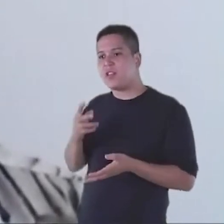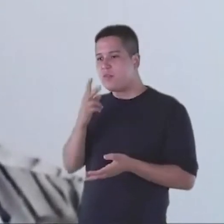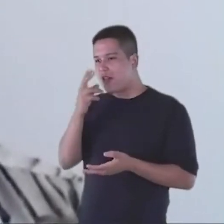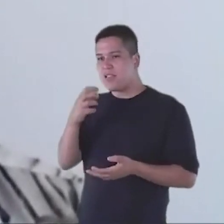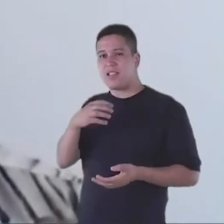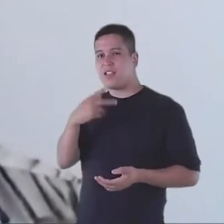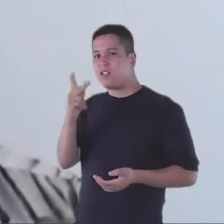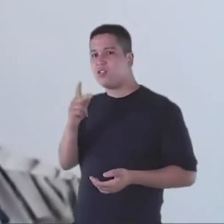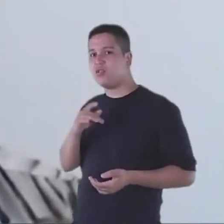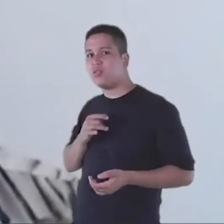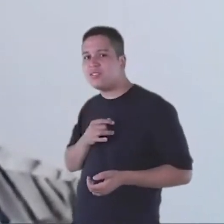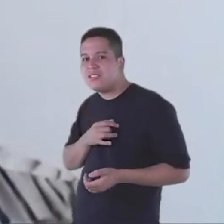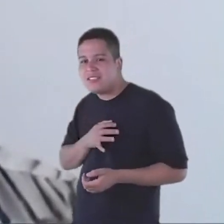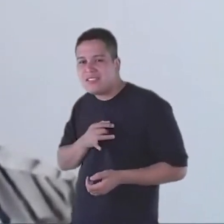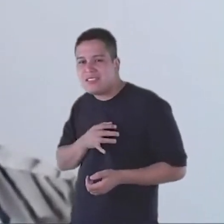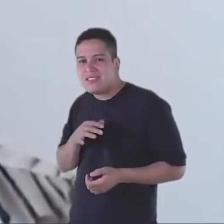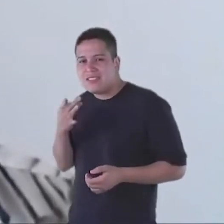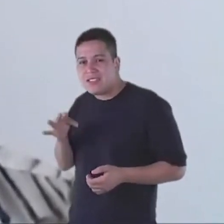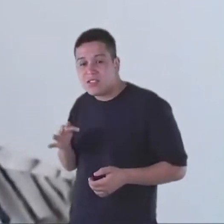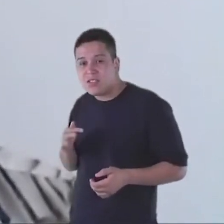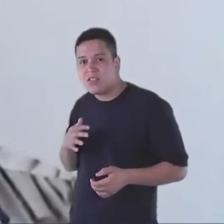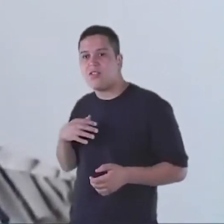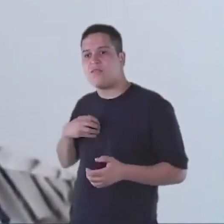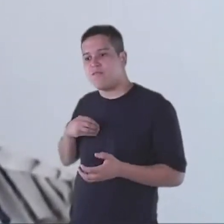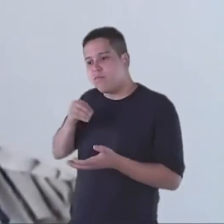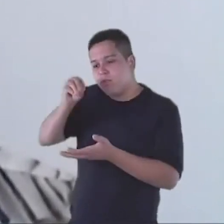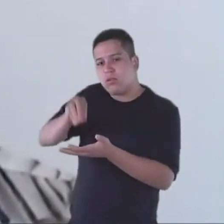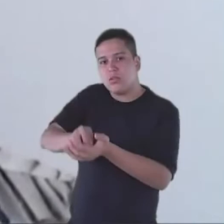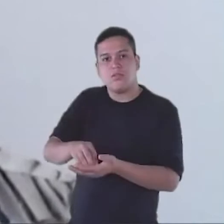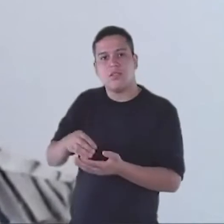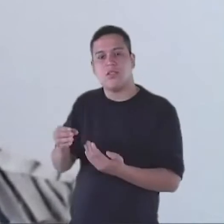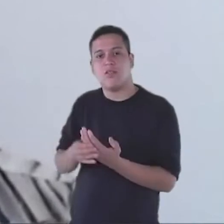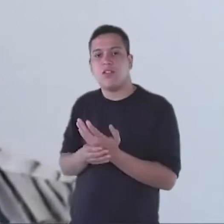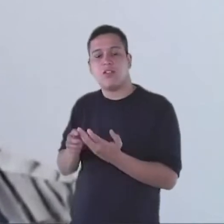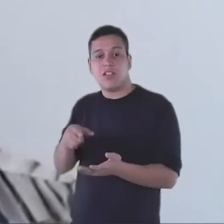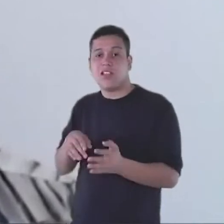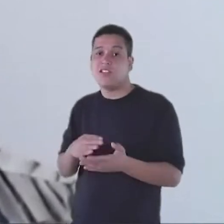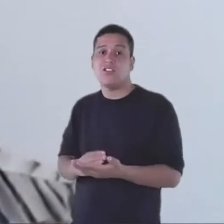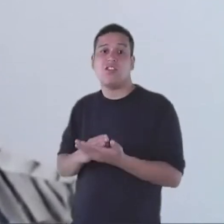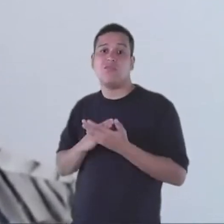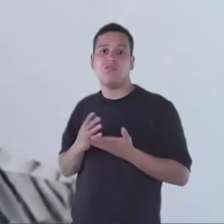Personagem é um amigo imaginário que te salva da própria memória.